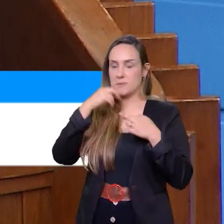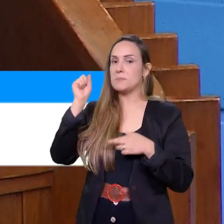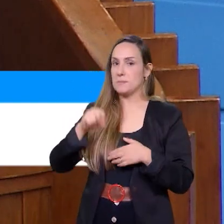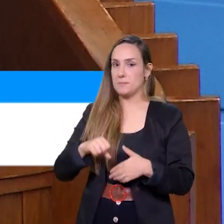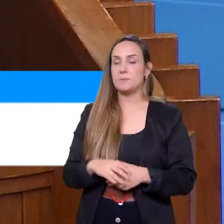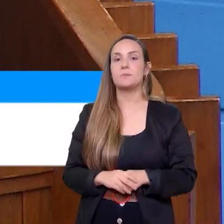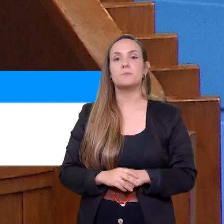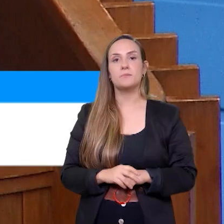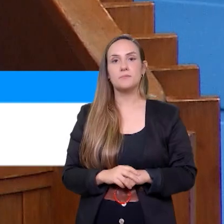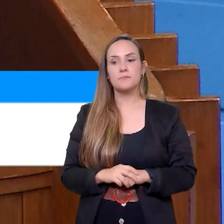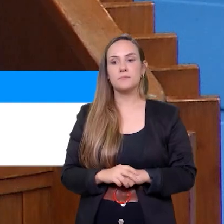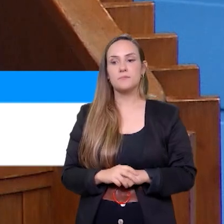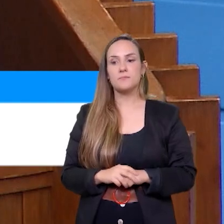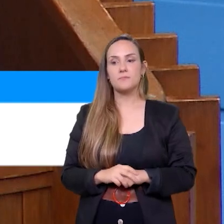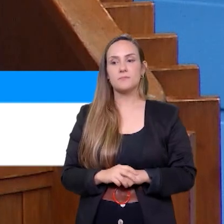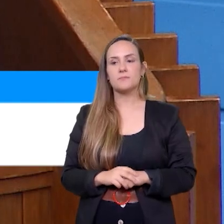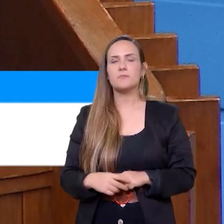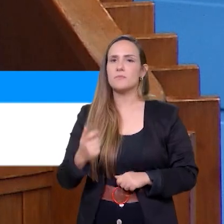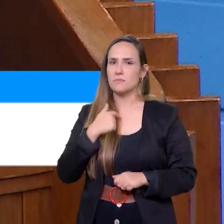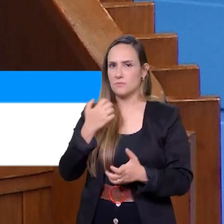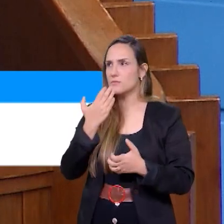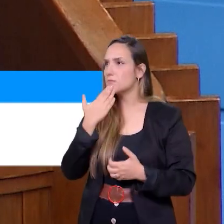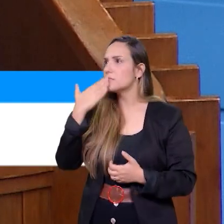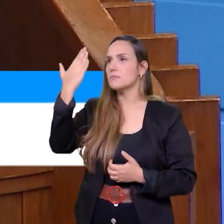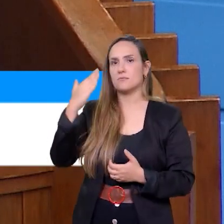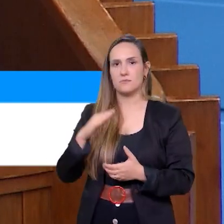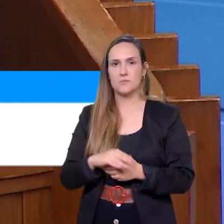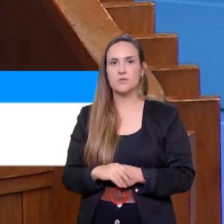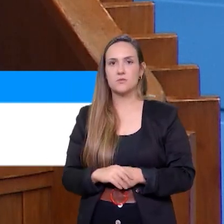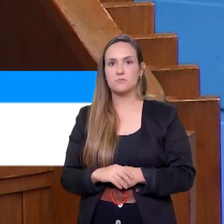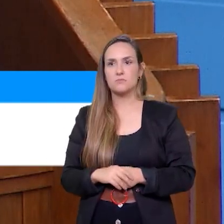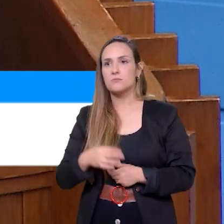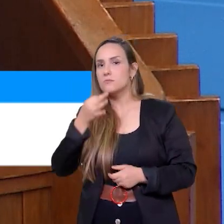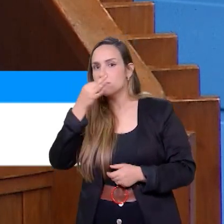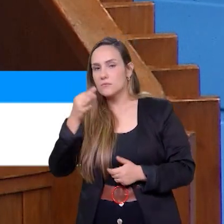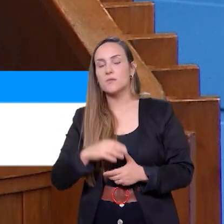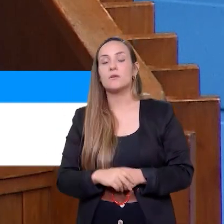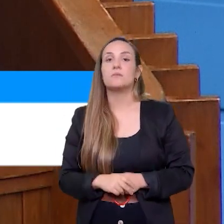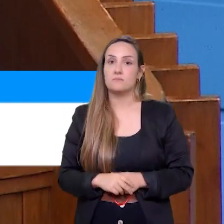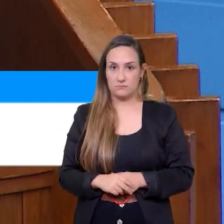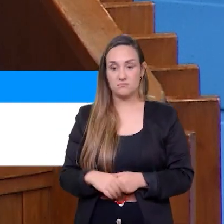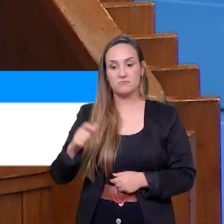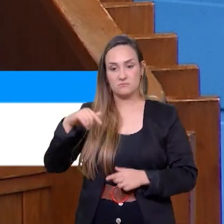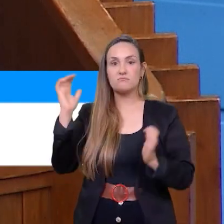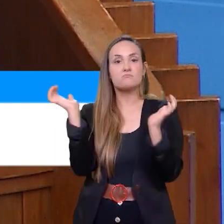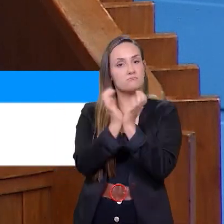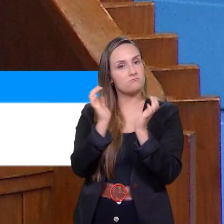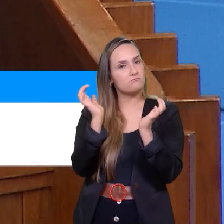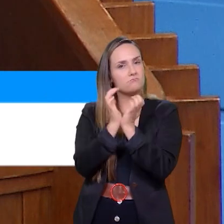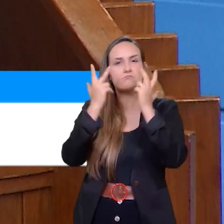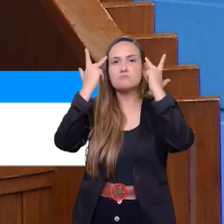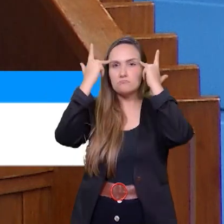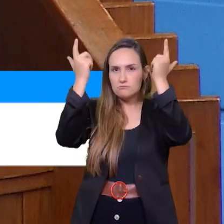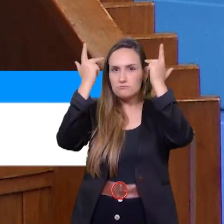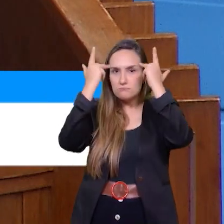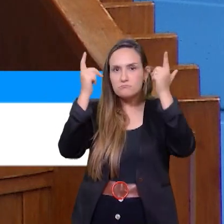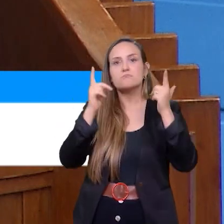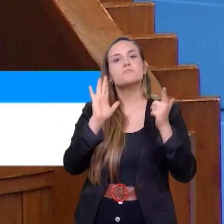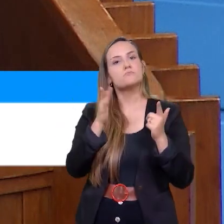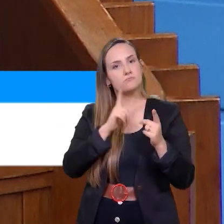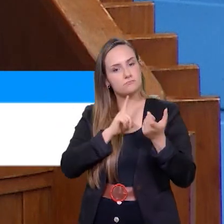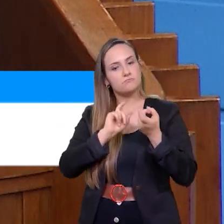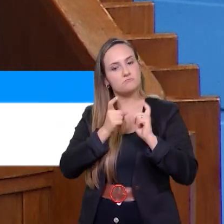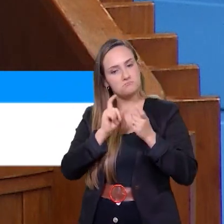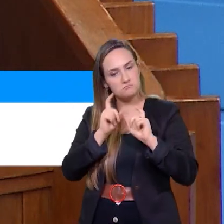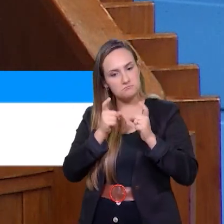ser implementado daqui por diante com muita responsabilidade. Permite uma parte, deputado. Essa equipe, com